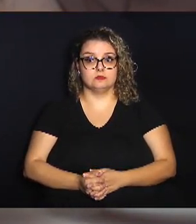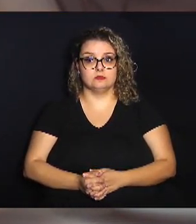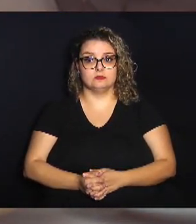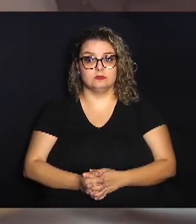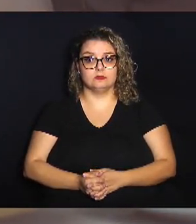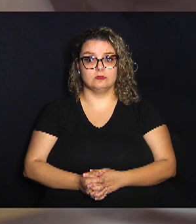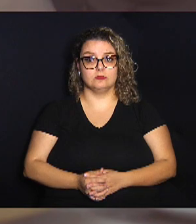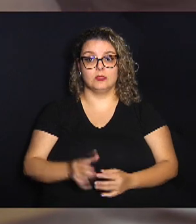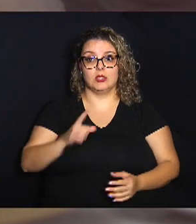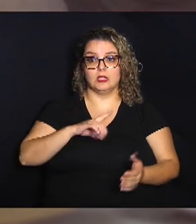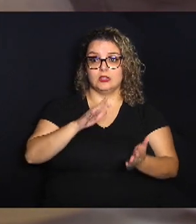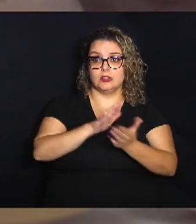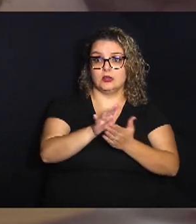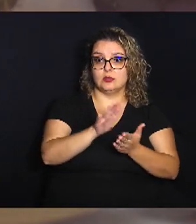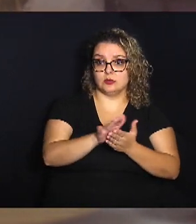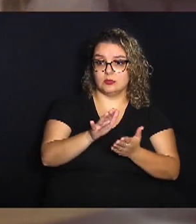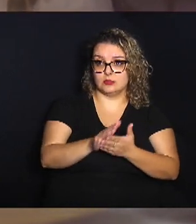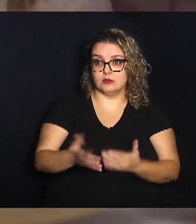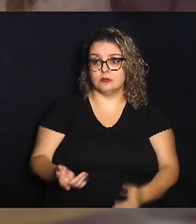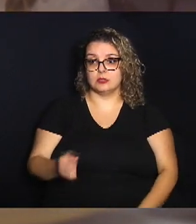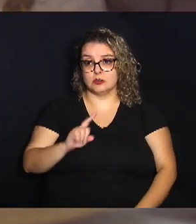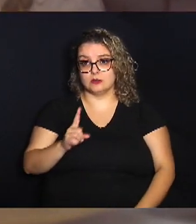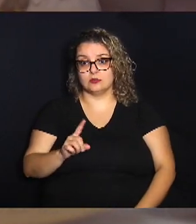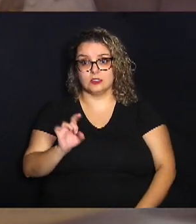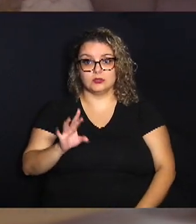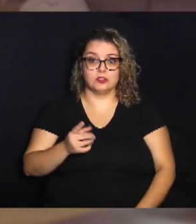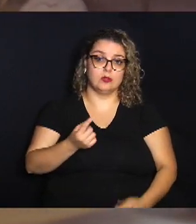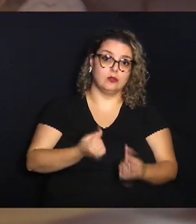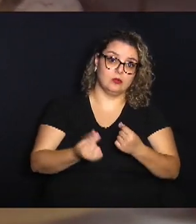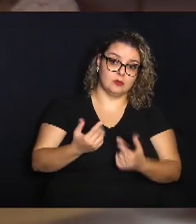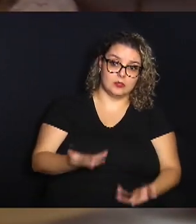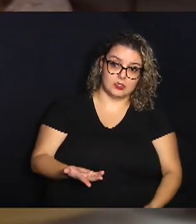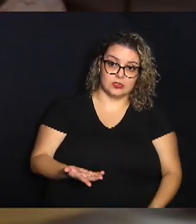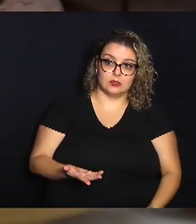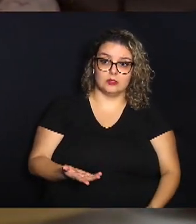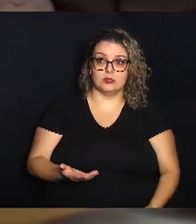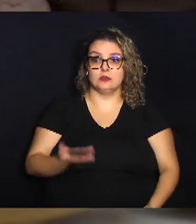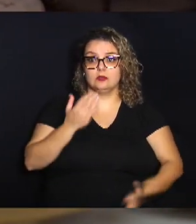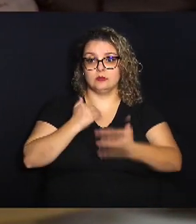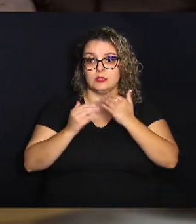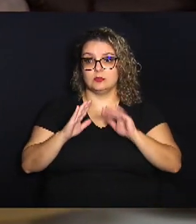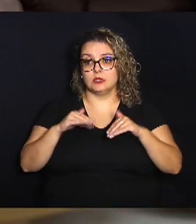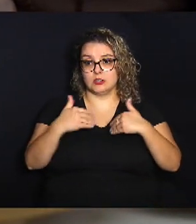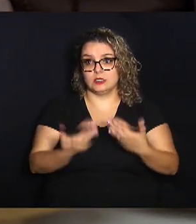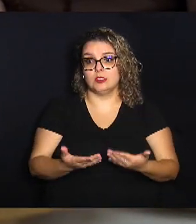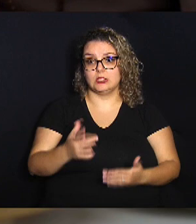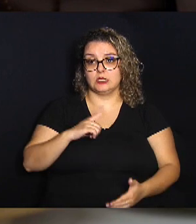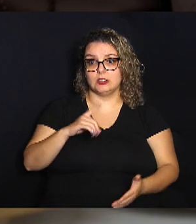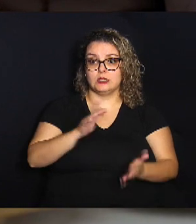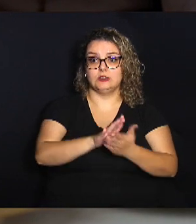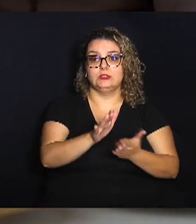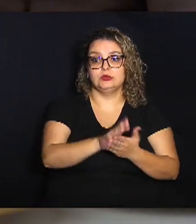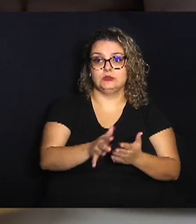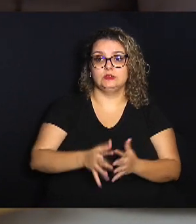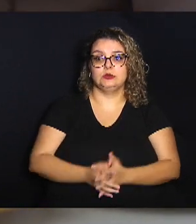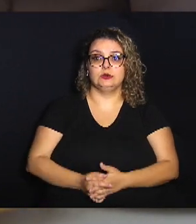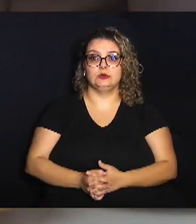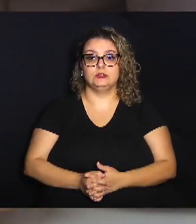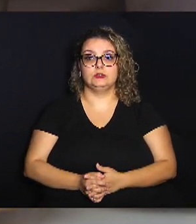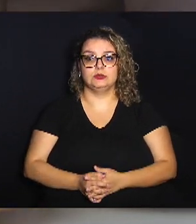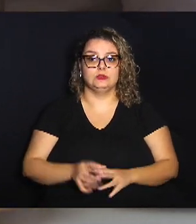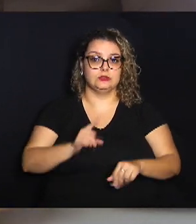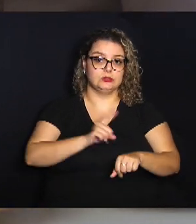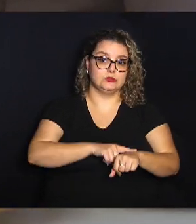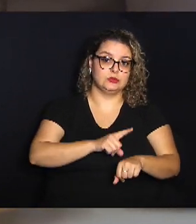Tem um custo que não é um custo financeiro. Então, você tem que, para almoçar fora, tem o custo de tempo. Então, você